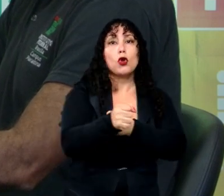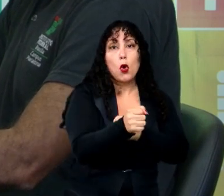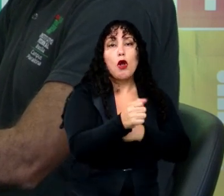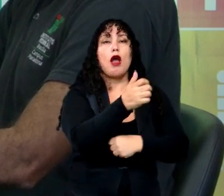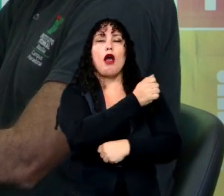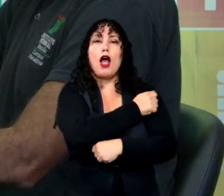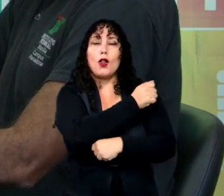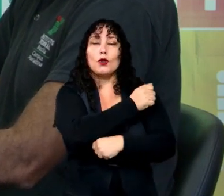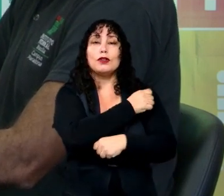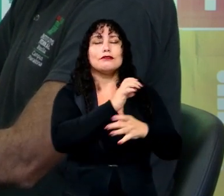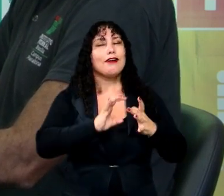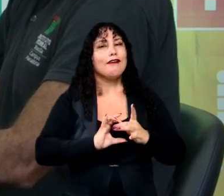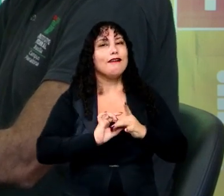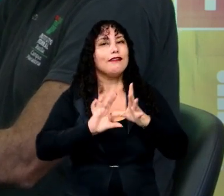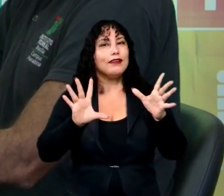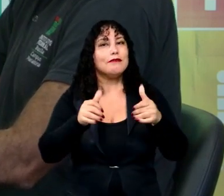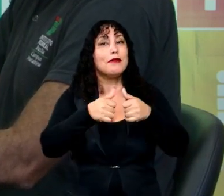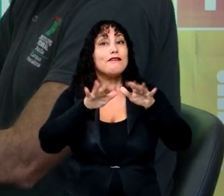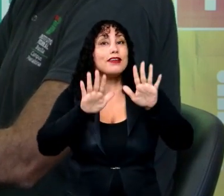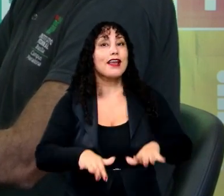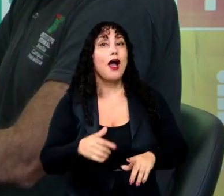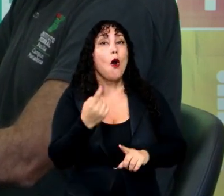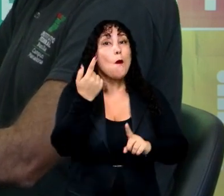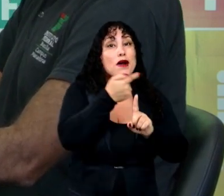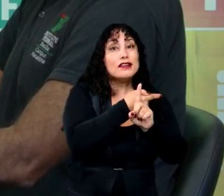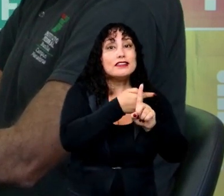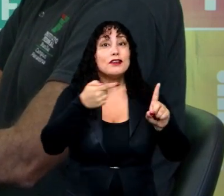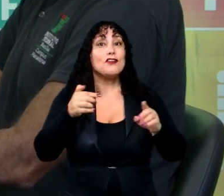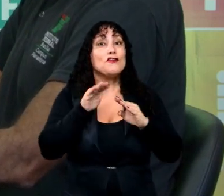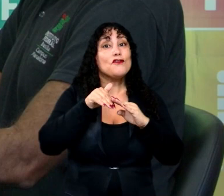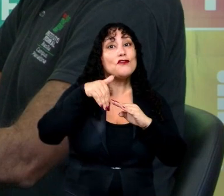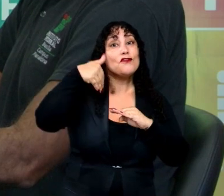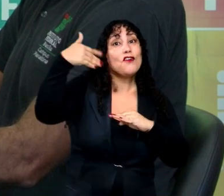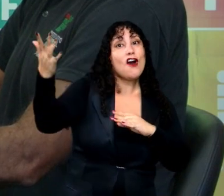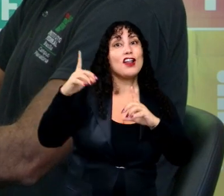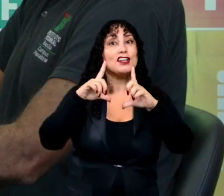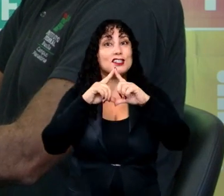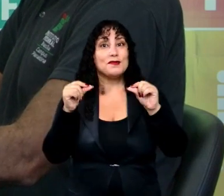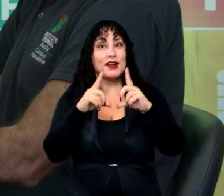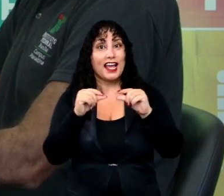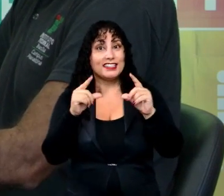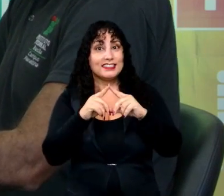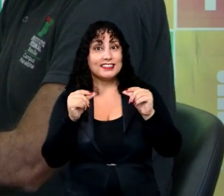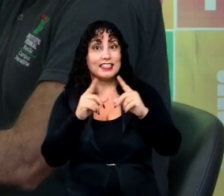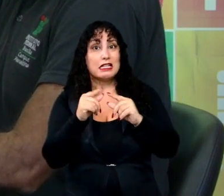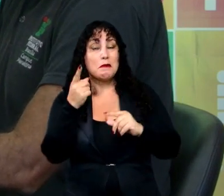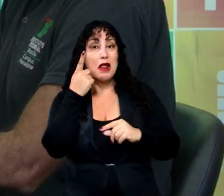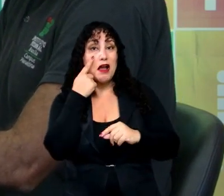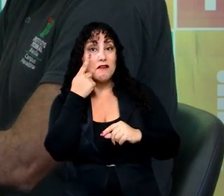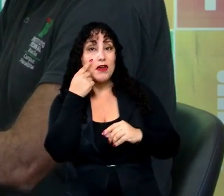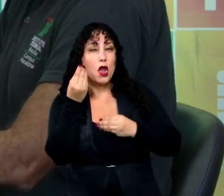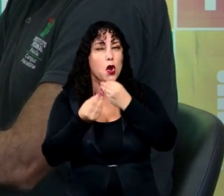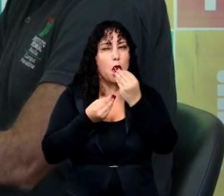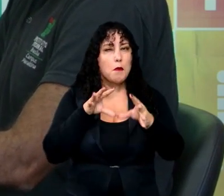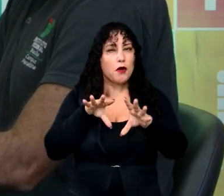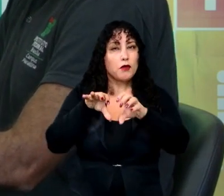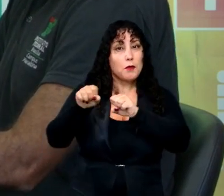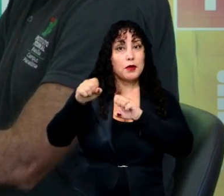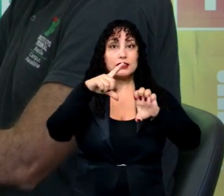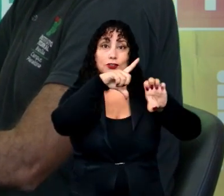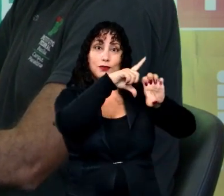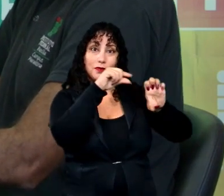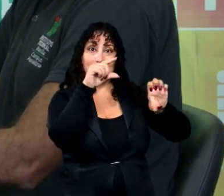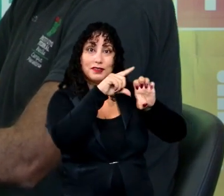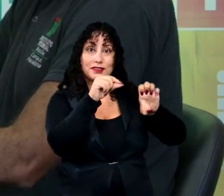alunos que estão disponíveis a ficar uma semana fora de Brasília com para verificar alguma formação empreendedora